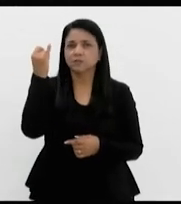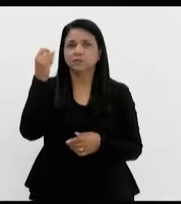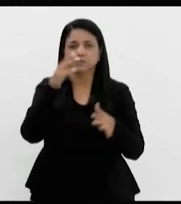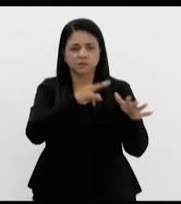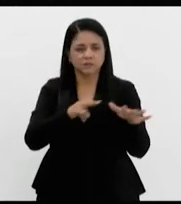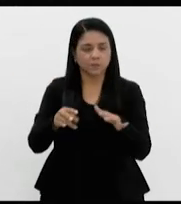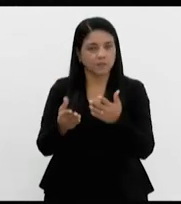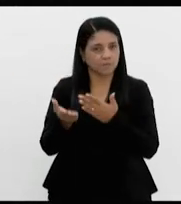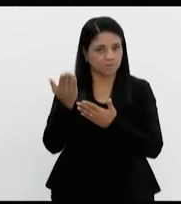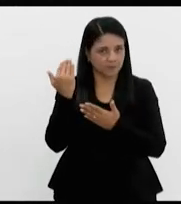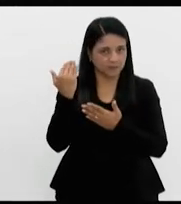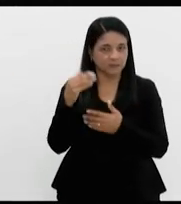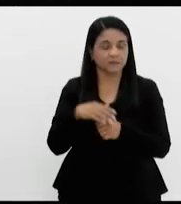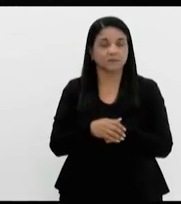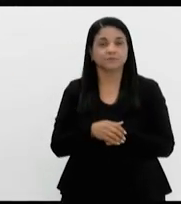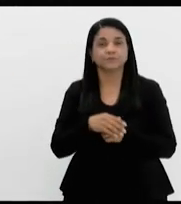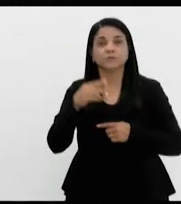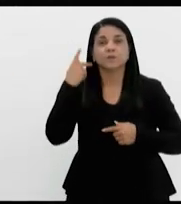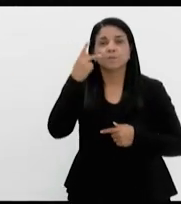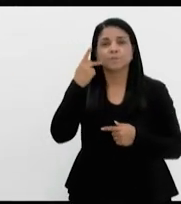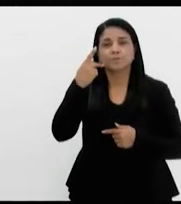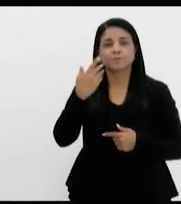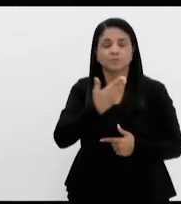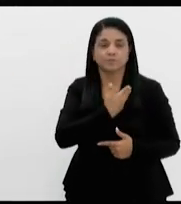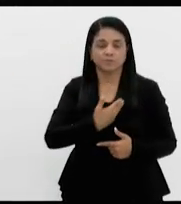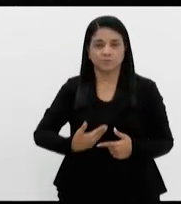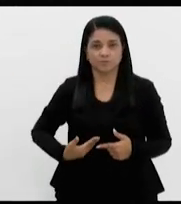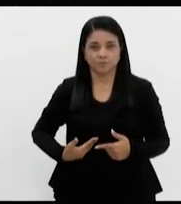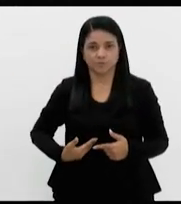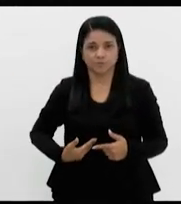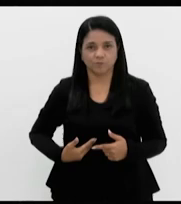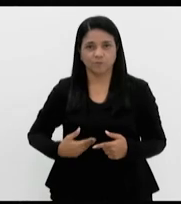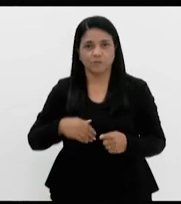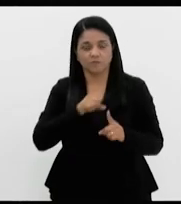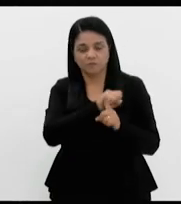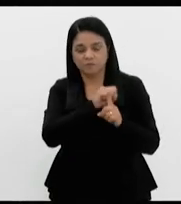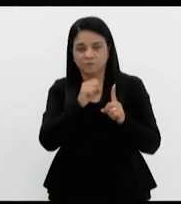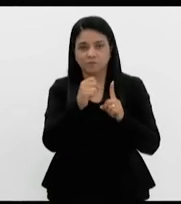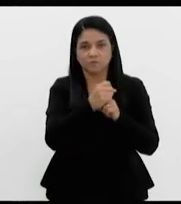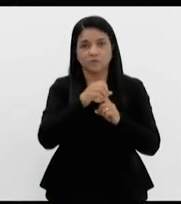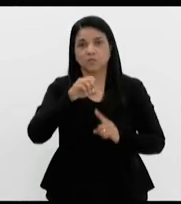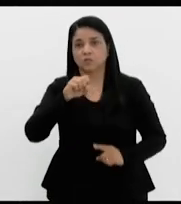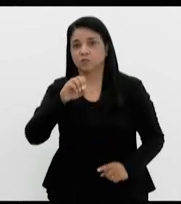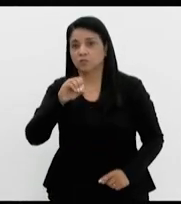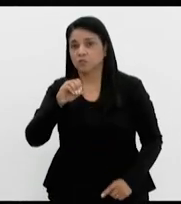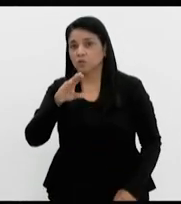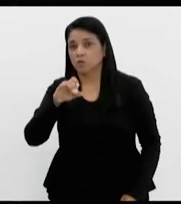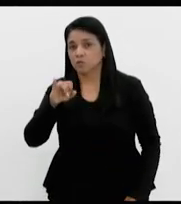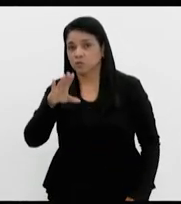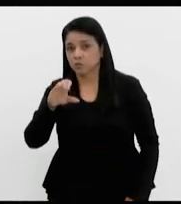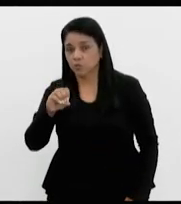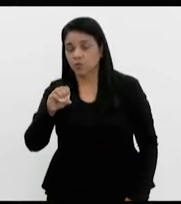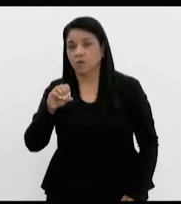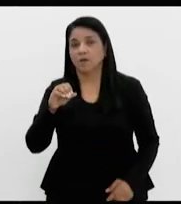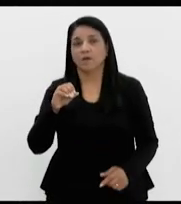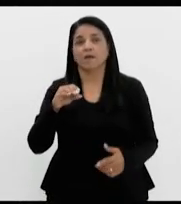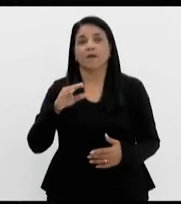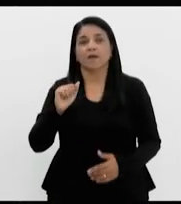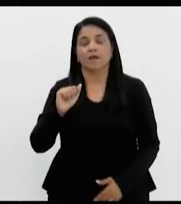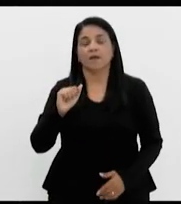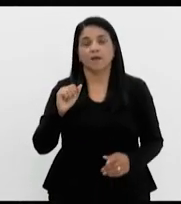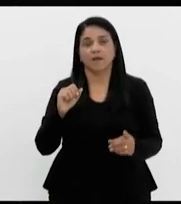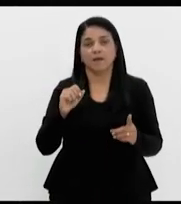sobre as políticas públicas socioassistenciais da cidade de Niterói. Primeiro dizendo o nosso